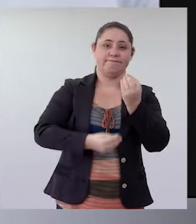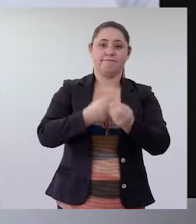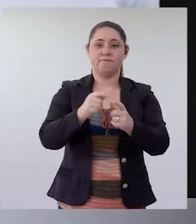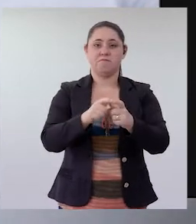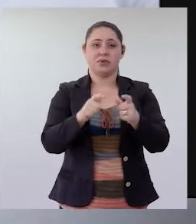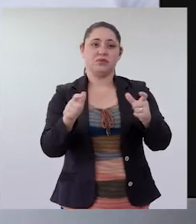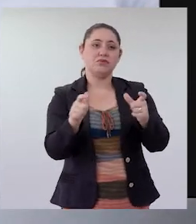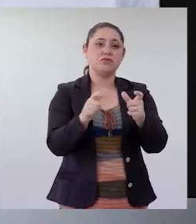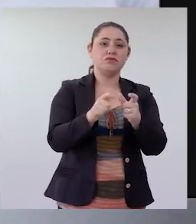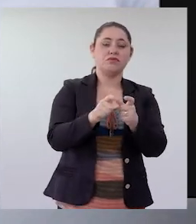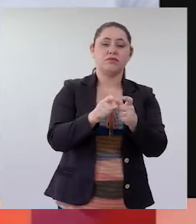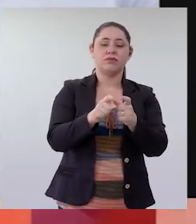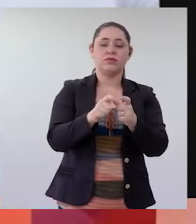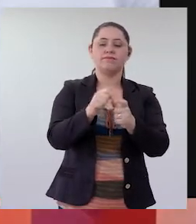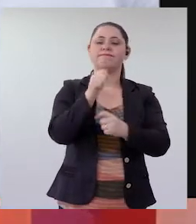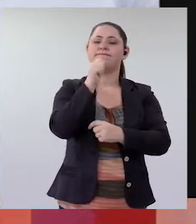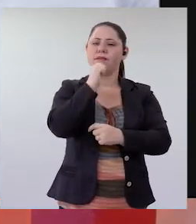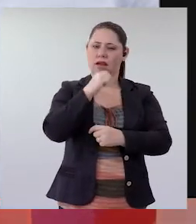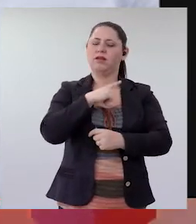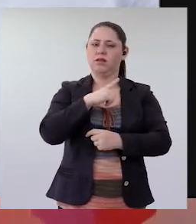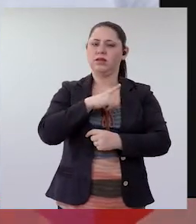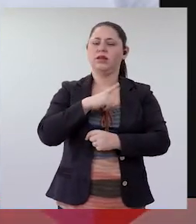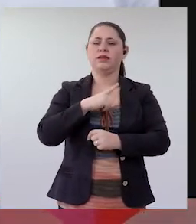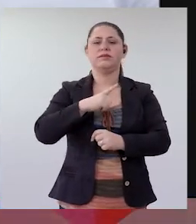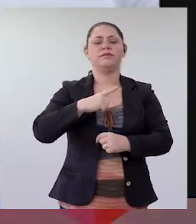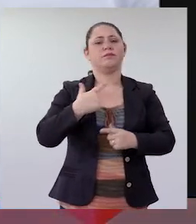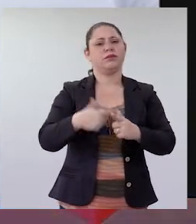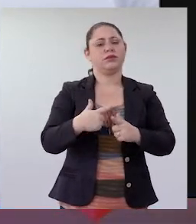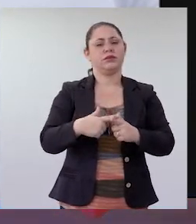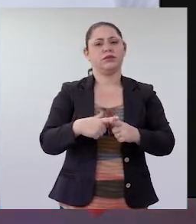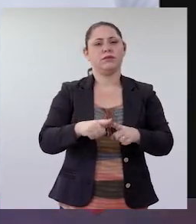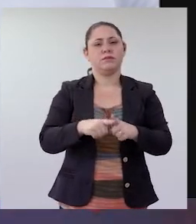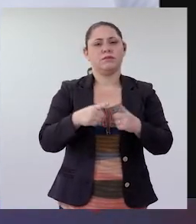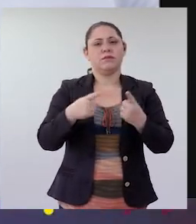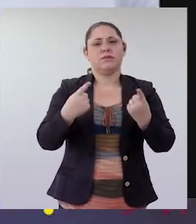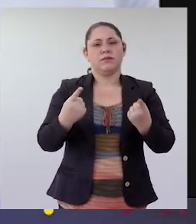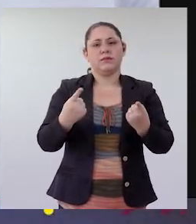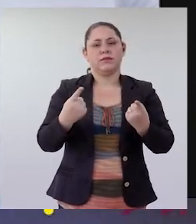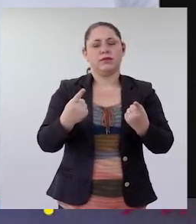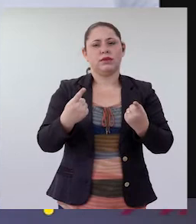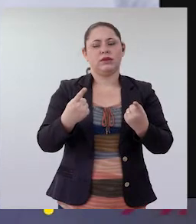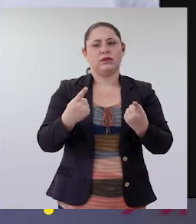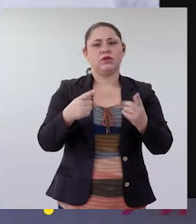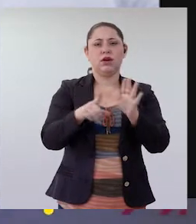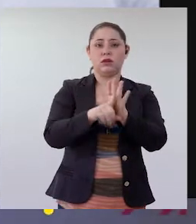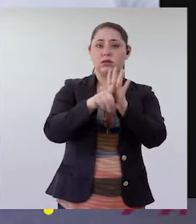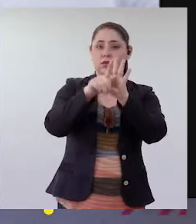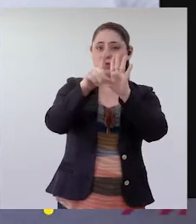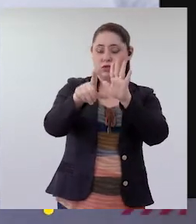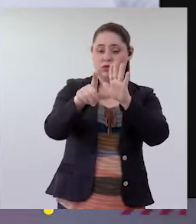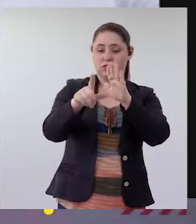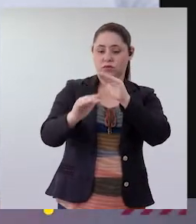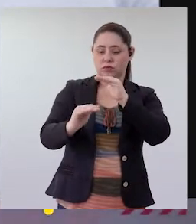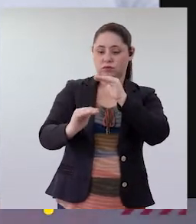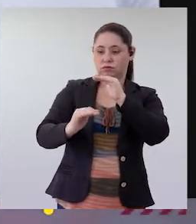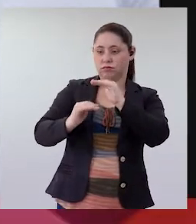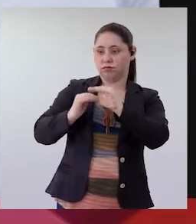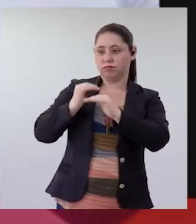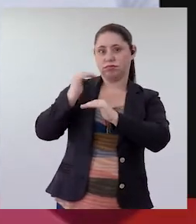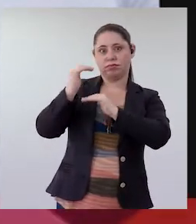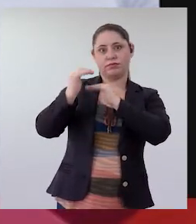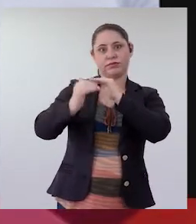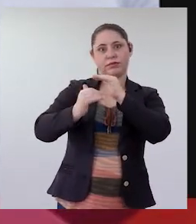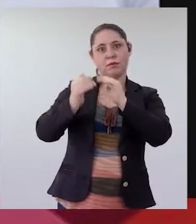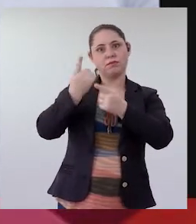maior ou menor grau, eles ainda existem, né? Mas a nossa legislação, então, ela avançou para